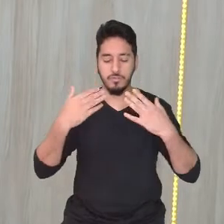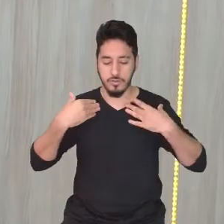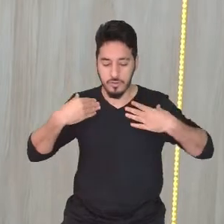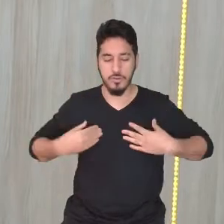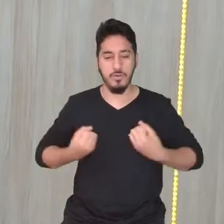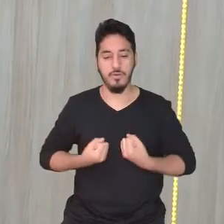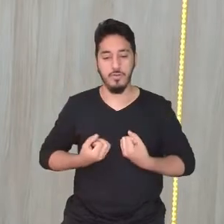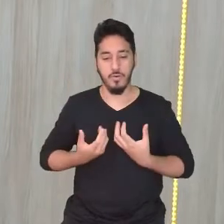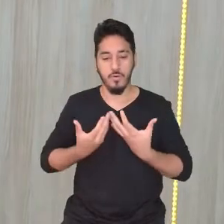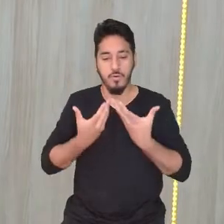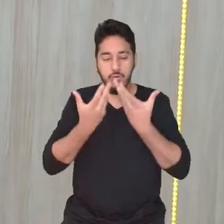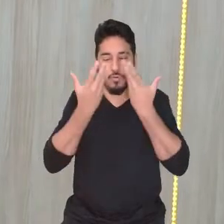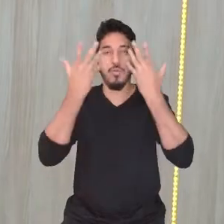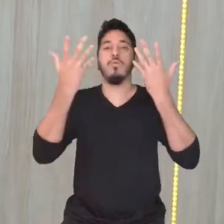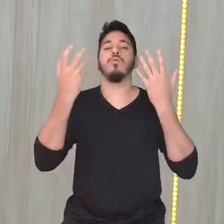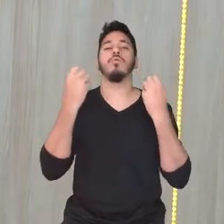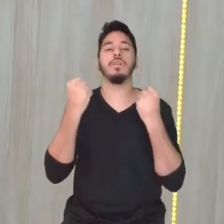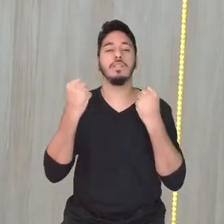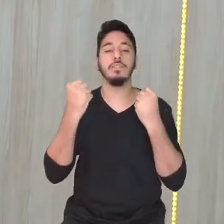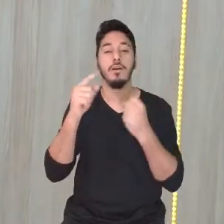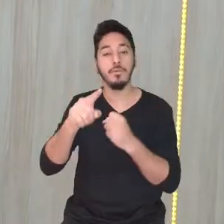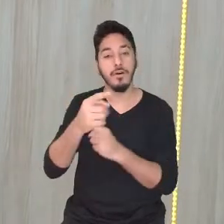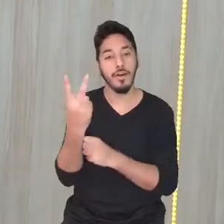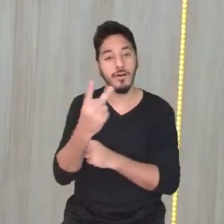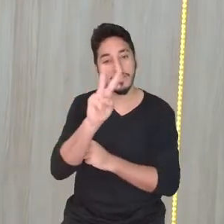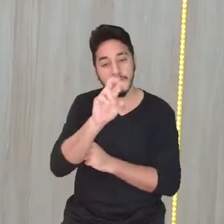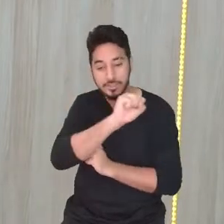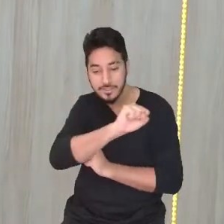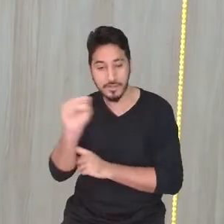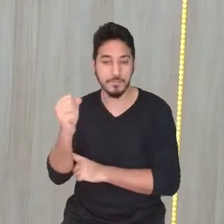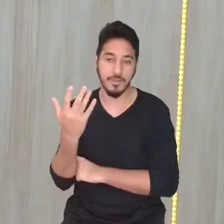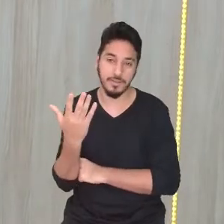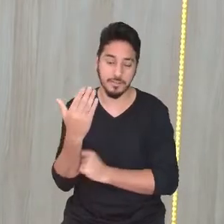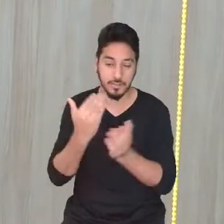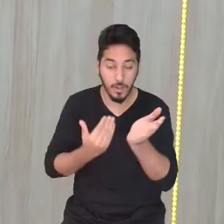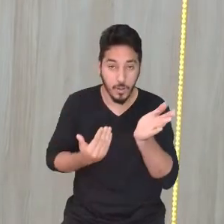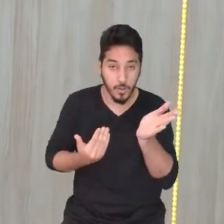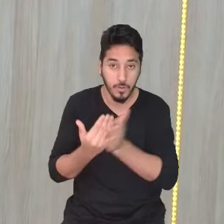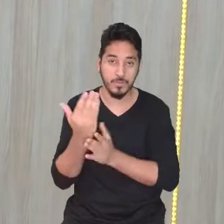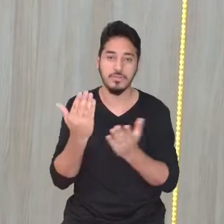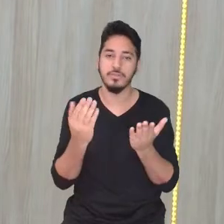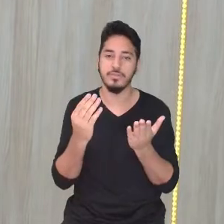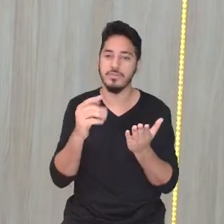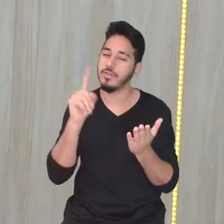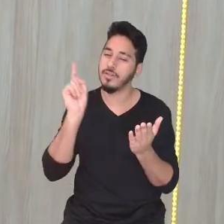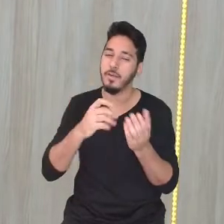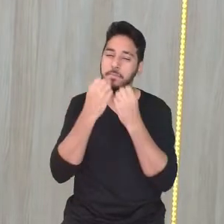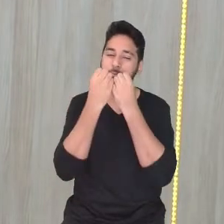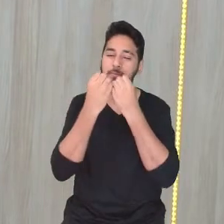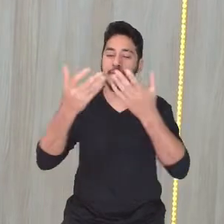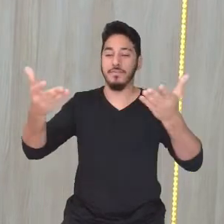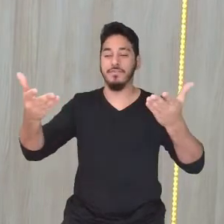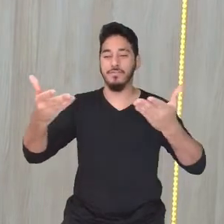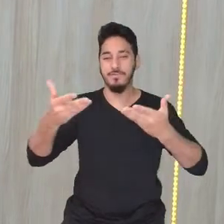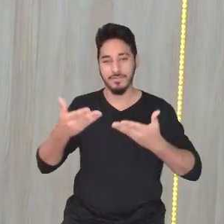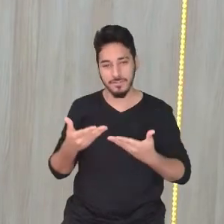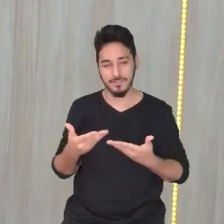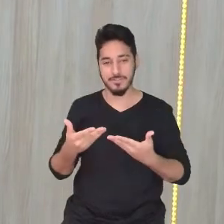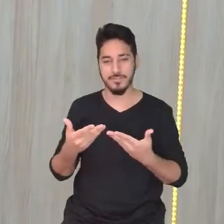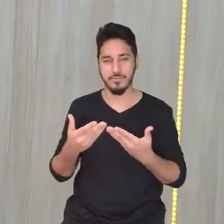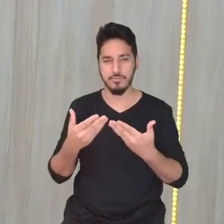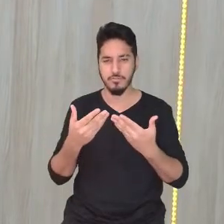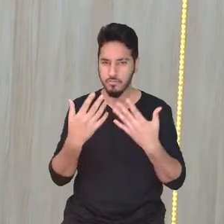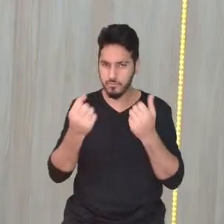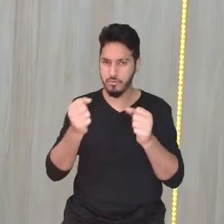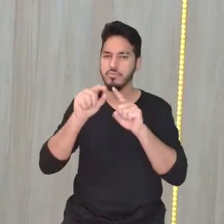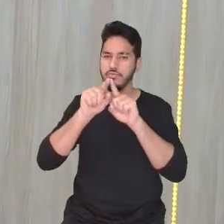fogo assim nos olhos para esse segundo semestre que está começando, que ele é muito bem-vindo. Então, vamos